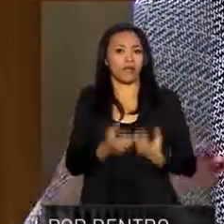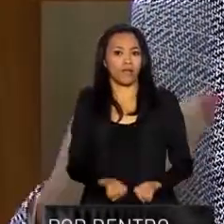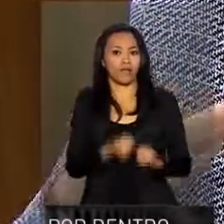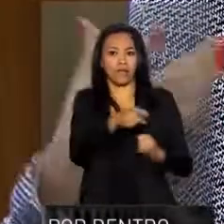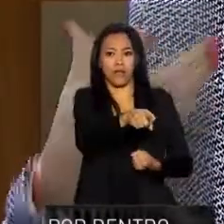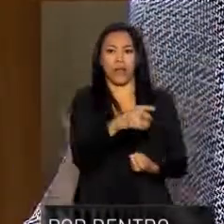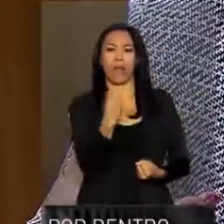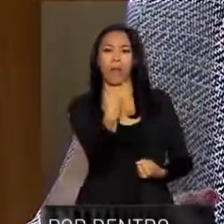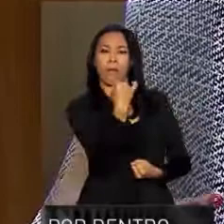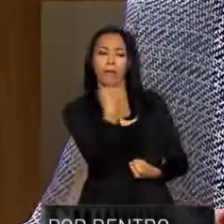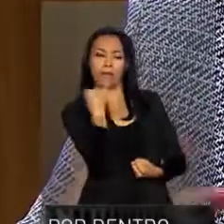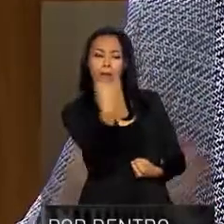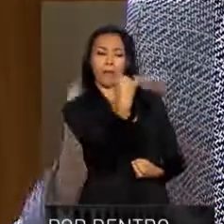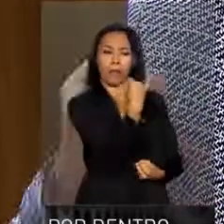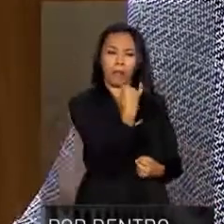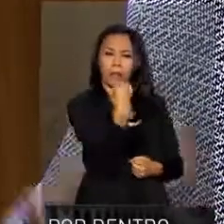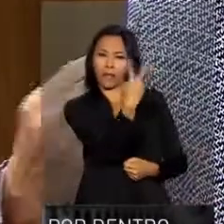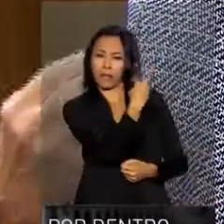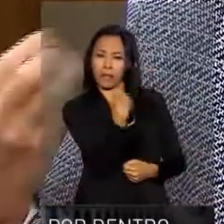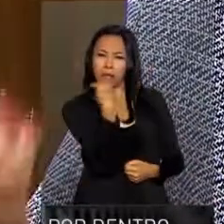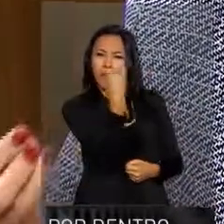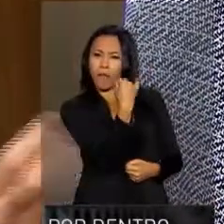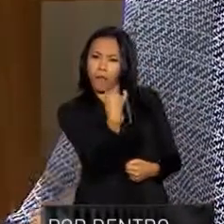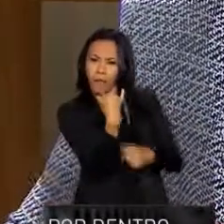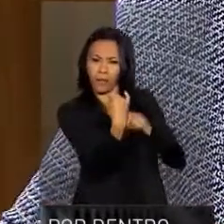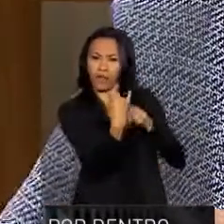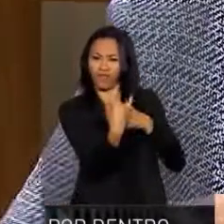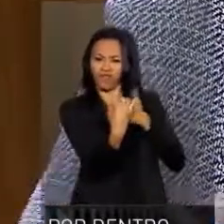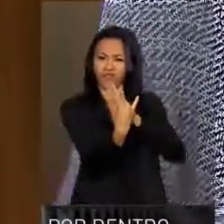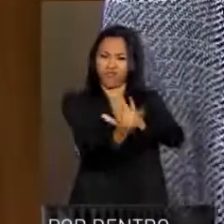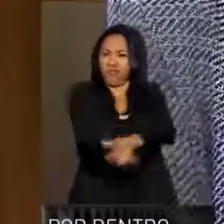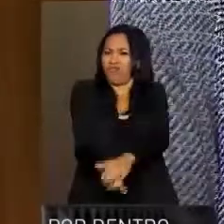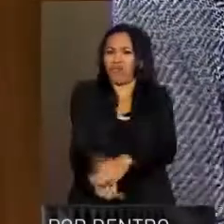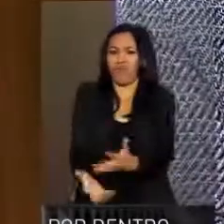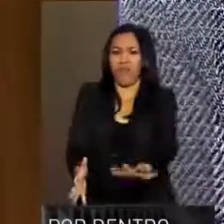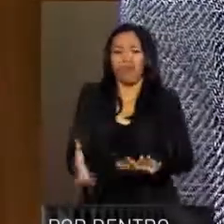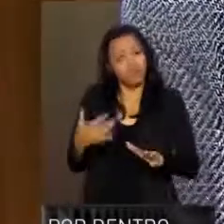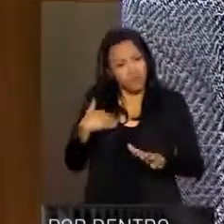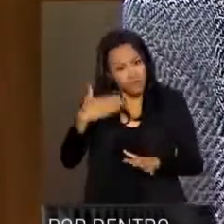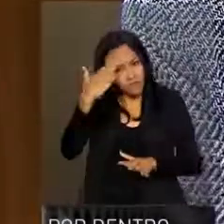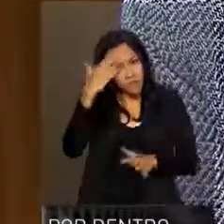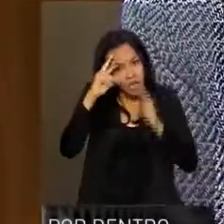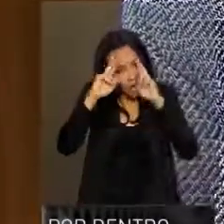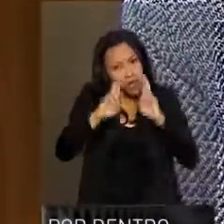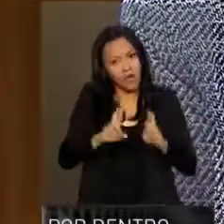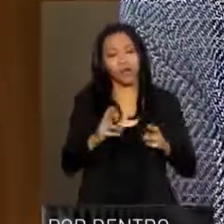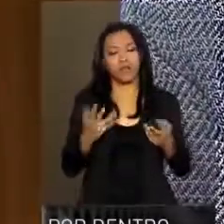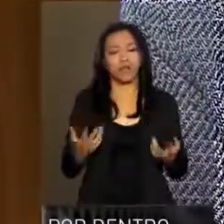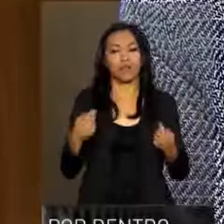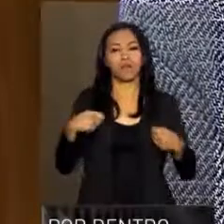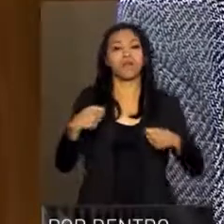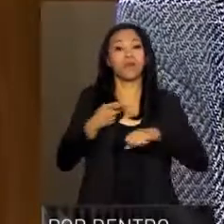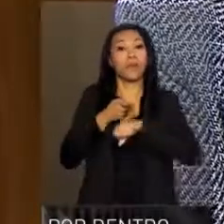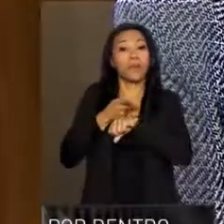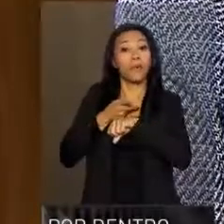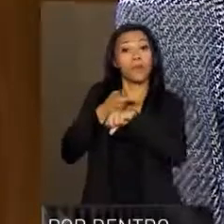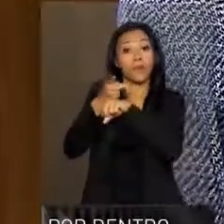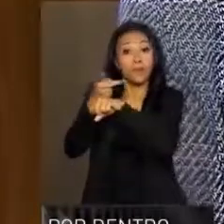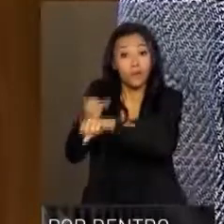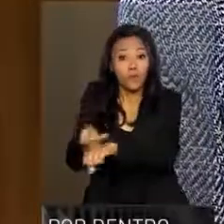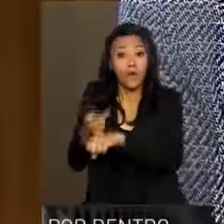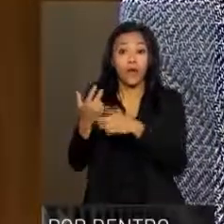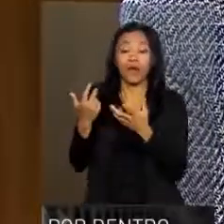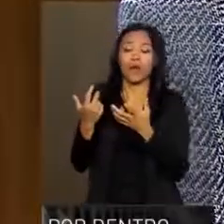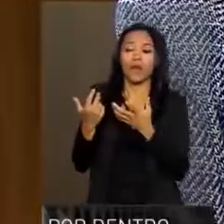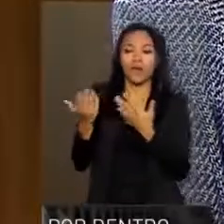sendo se sentindo mal ou seja muito diferente de você ter buscado um relacionamento com alguém você